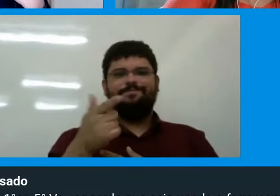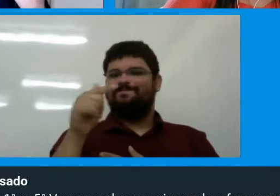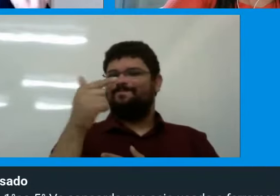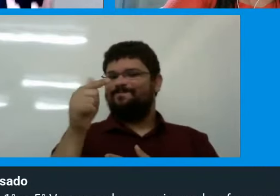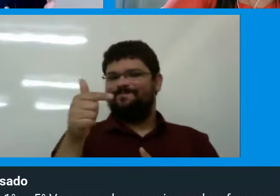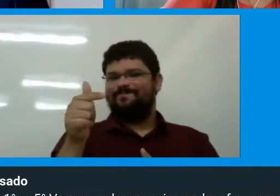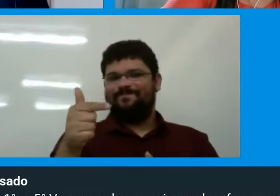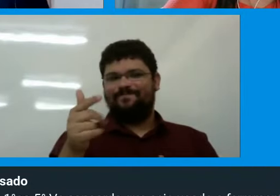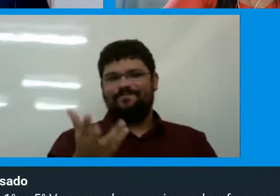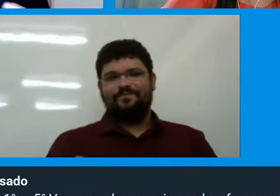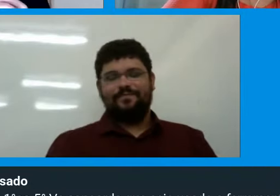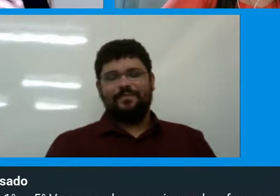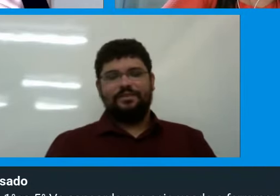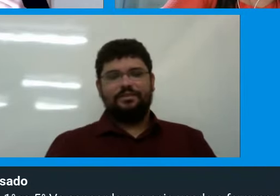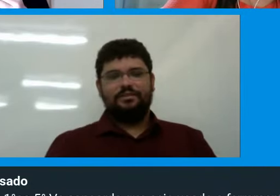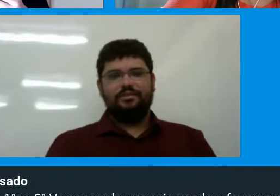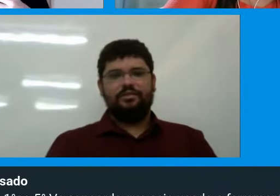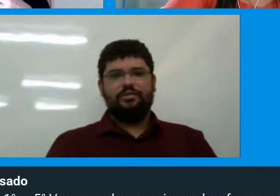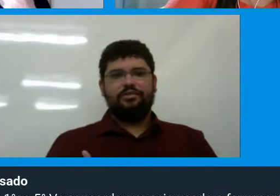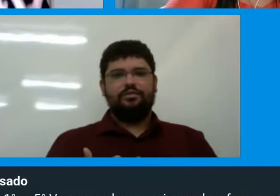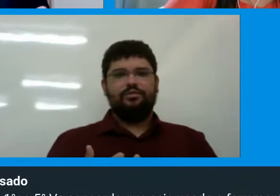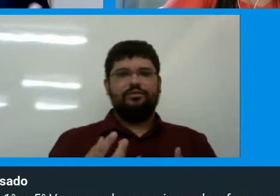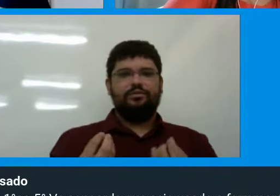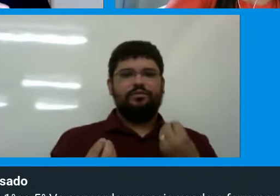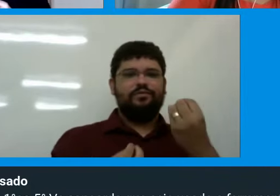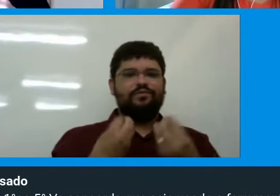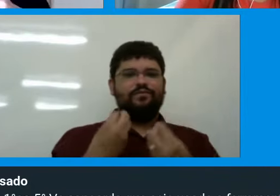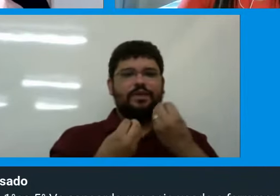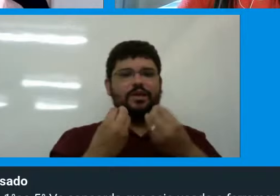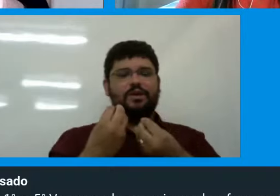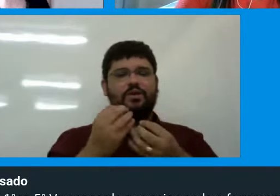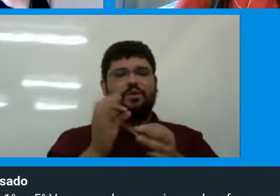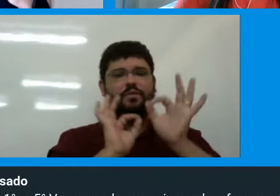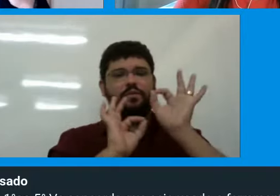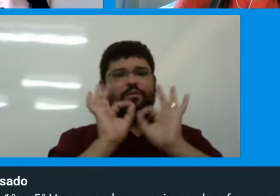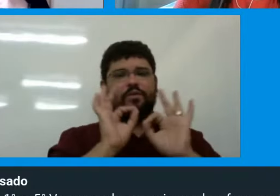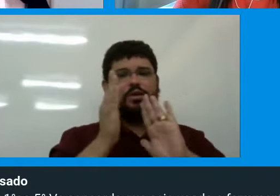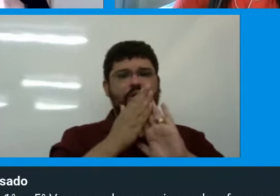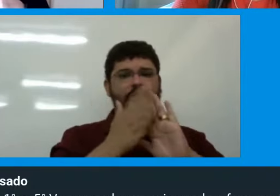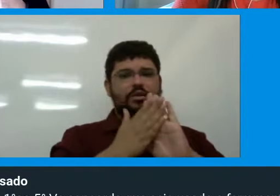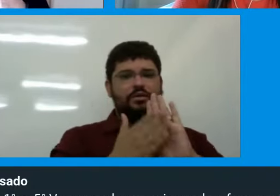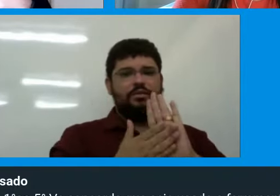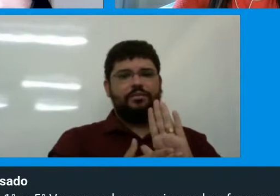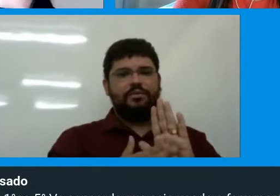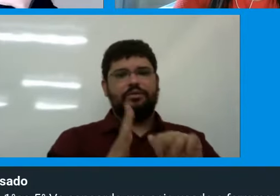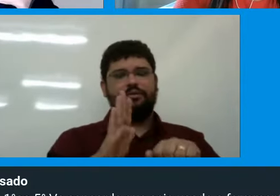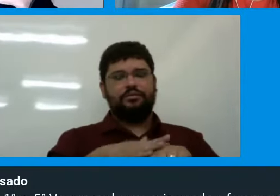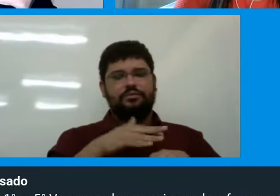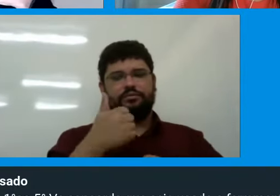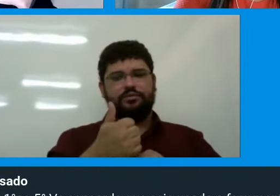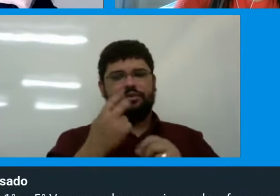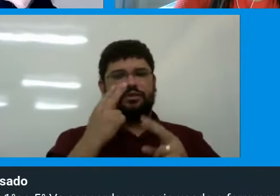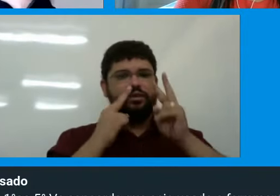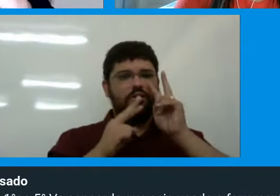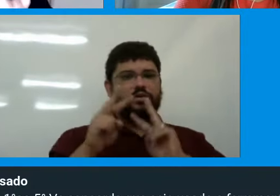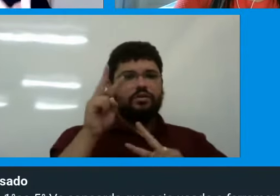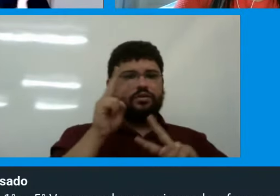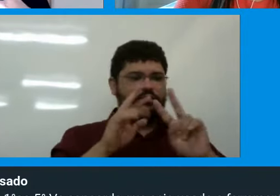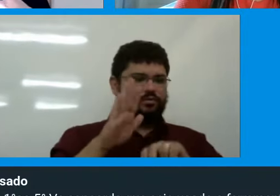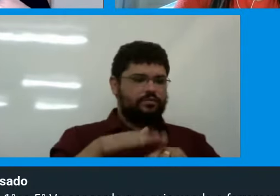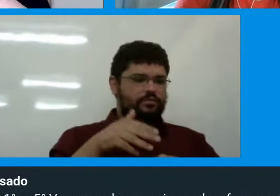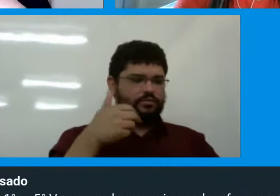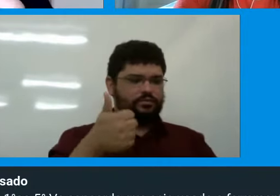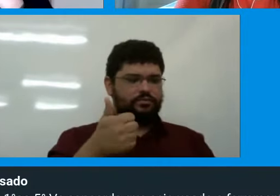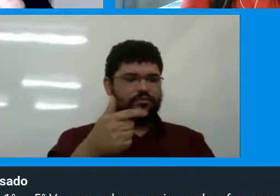material mais interativo, que simule, por exemplo, que tenha um visual mais atrativo, que